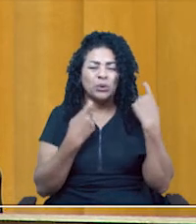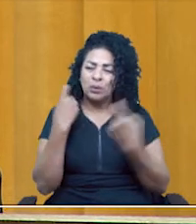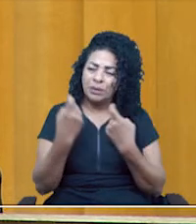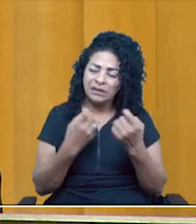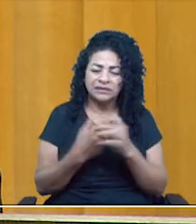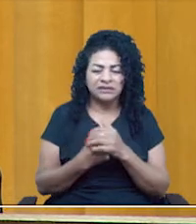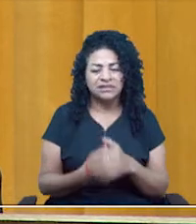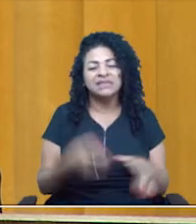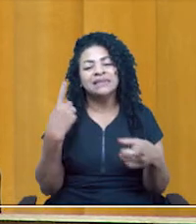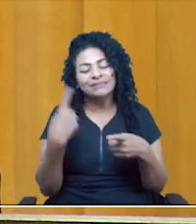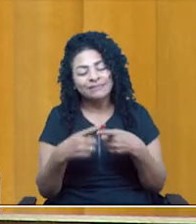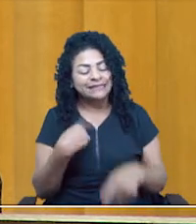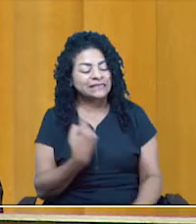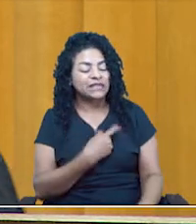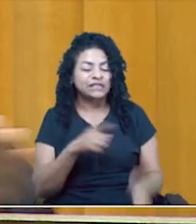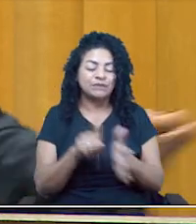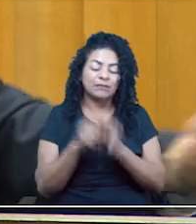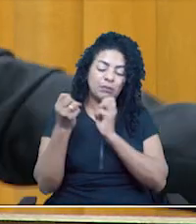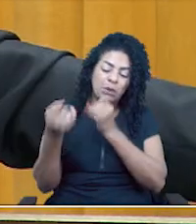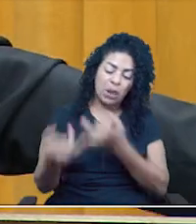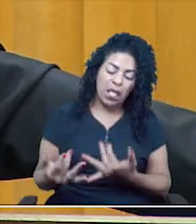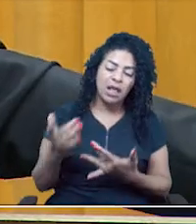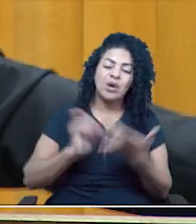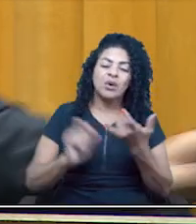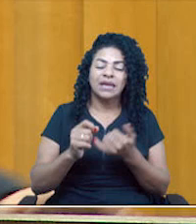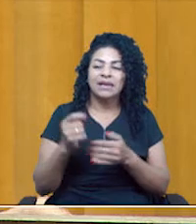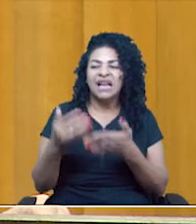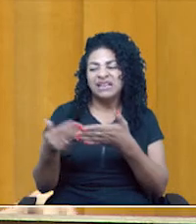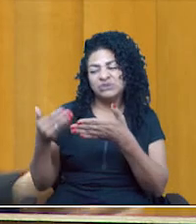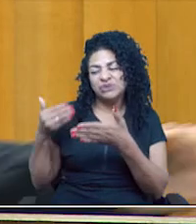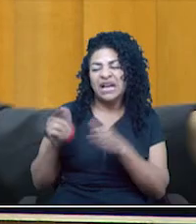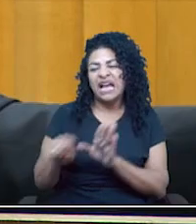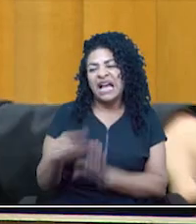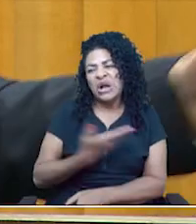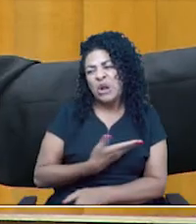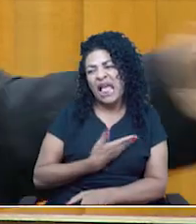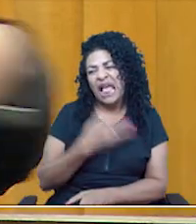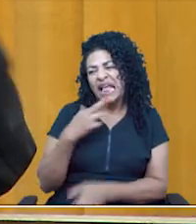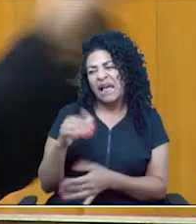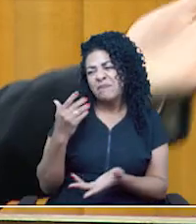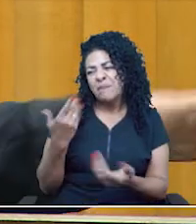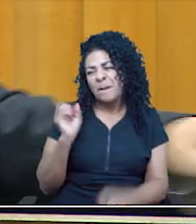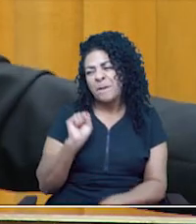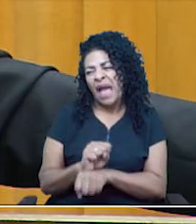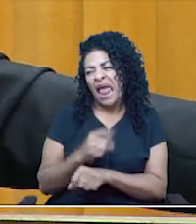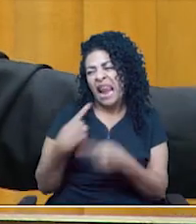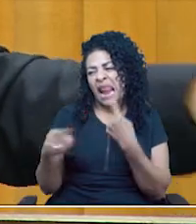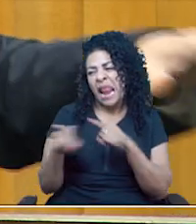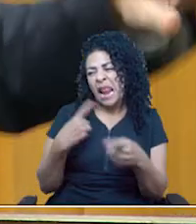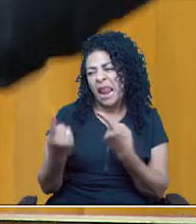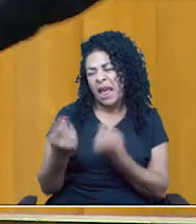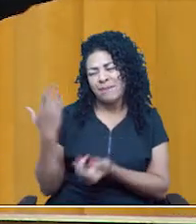nós podíamos dizer até recentemente algo assim, colega, não reclame, É, daqui a pouco você vai. No meu tempo era assim também, eu